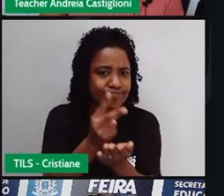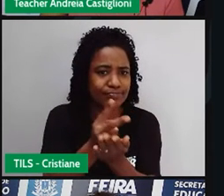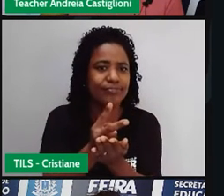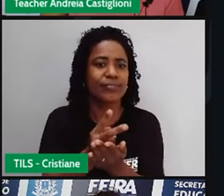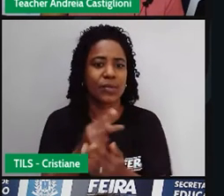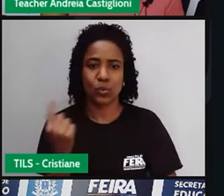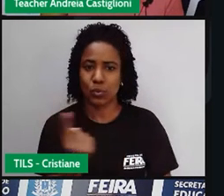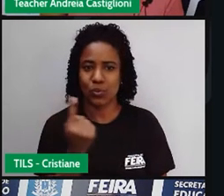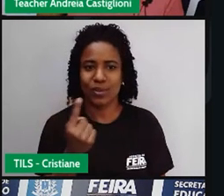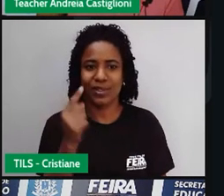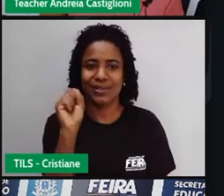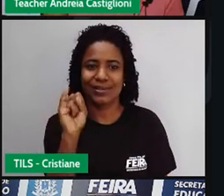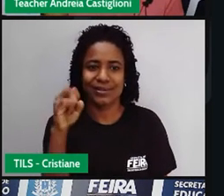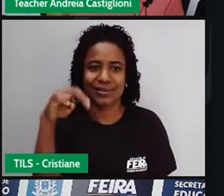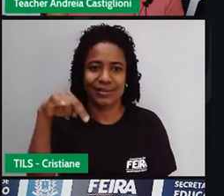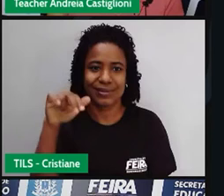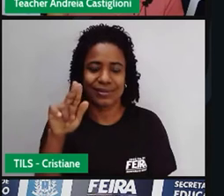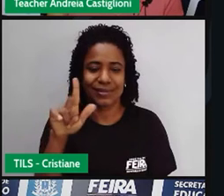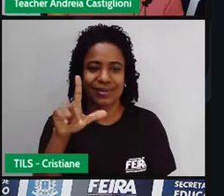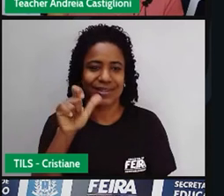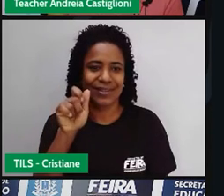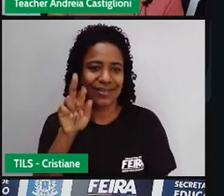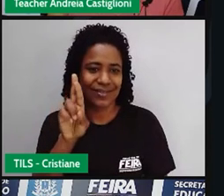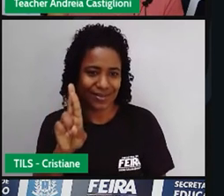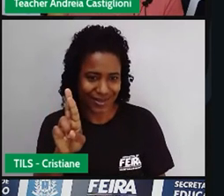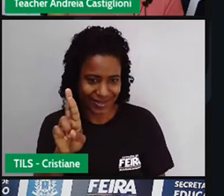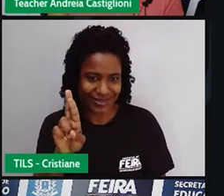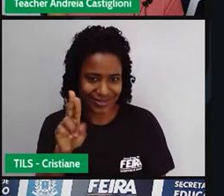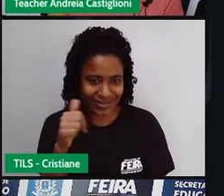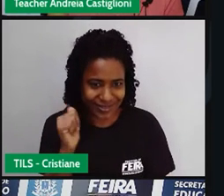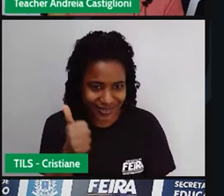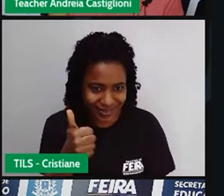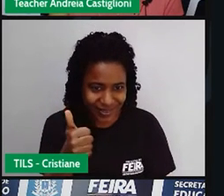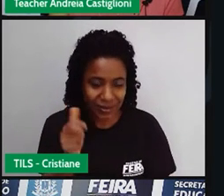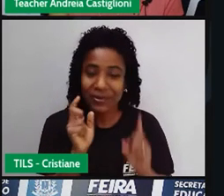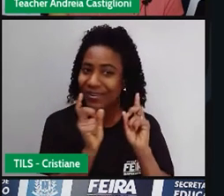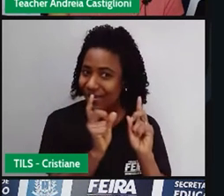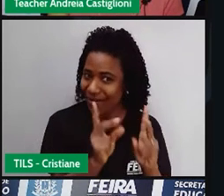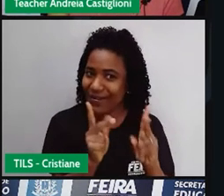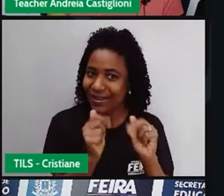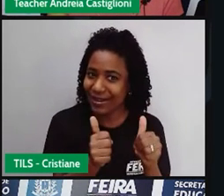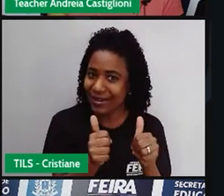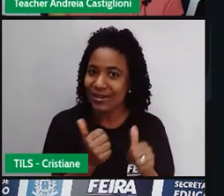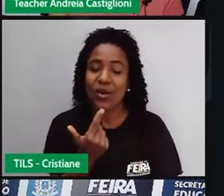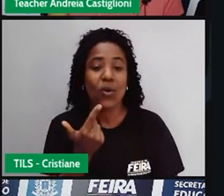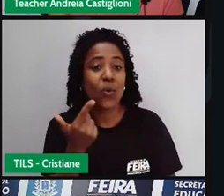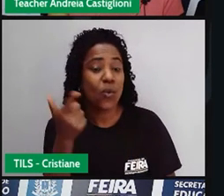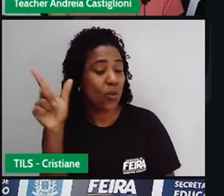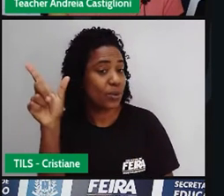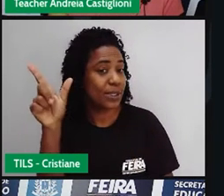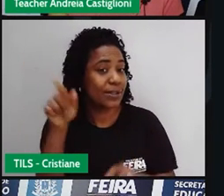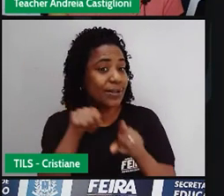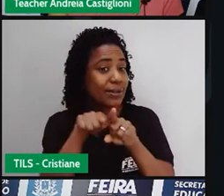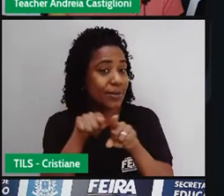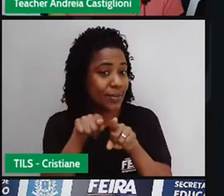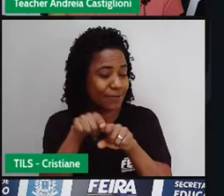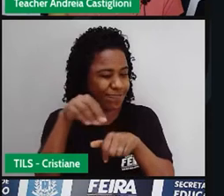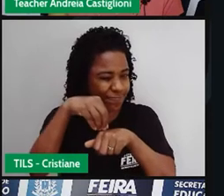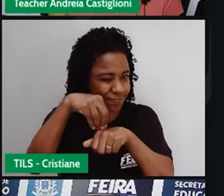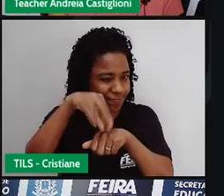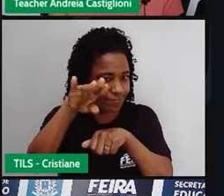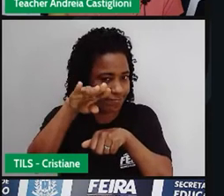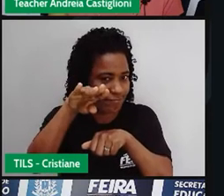essa Ok e mais uma dica existe uma pequena diferença